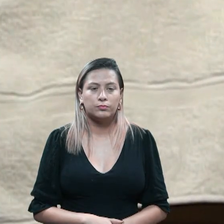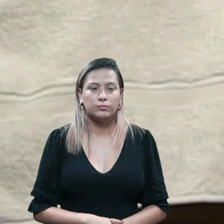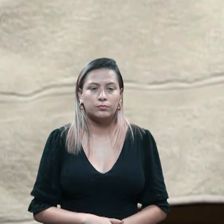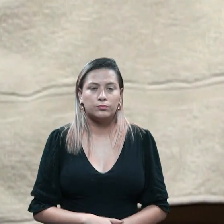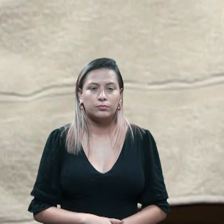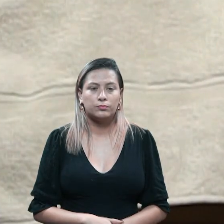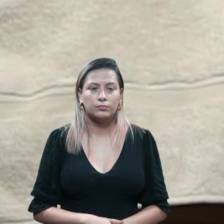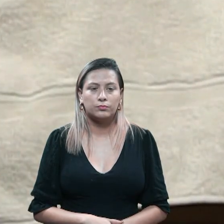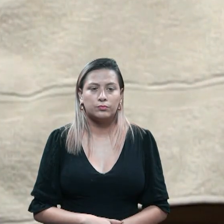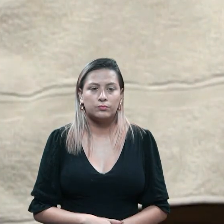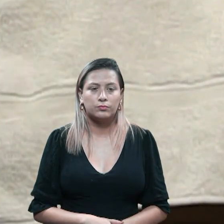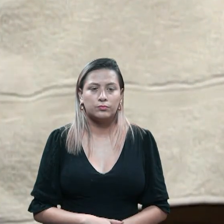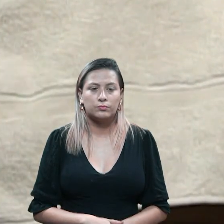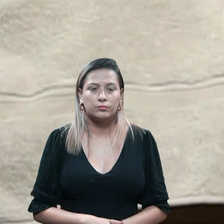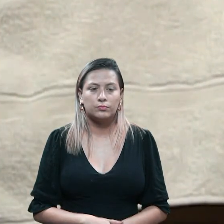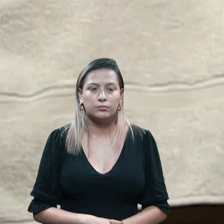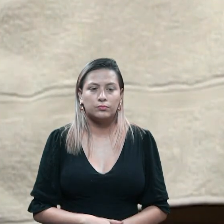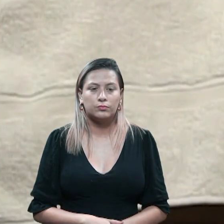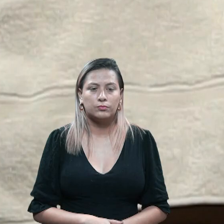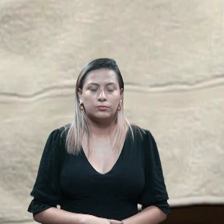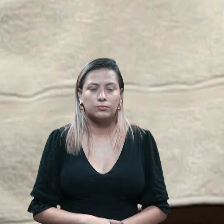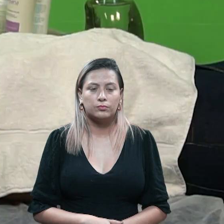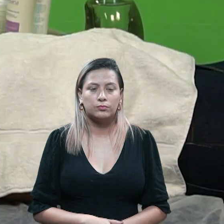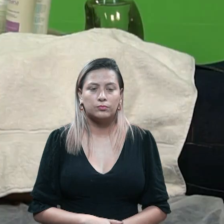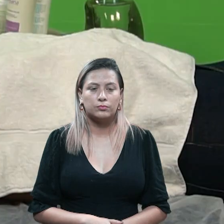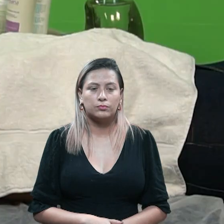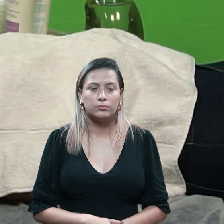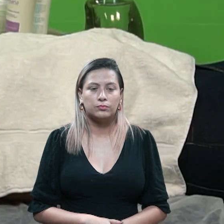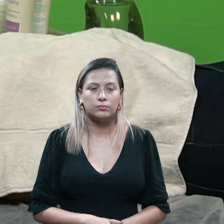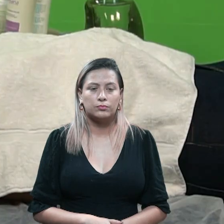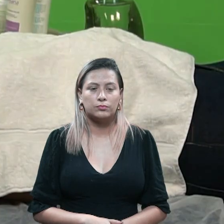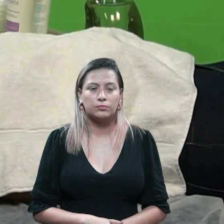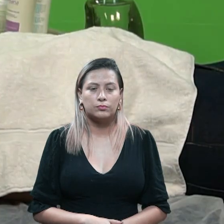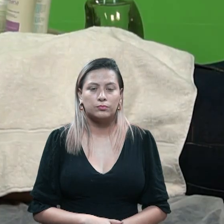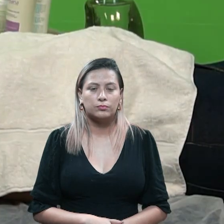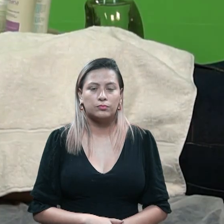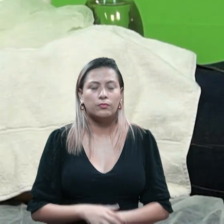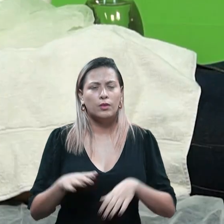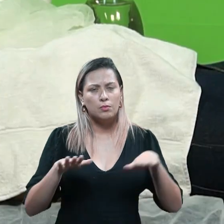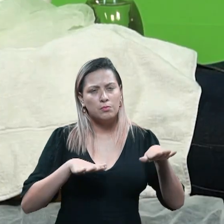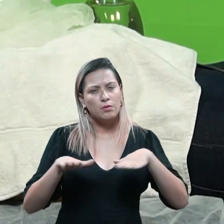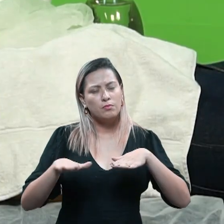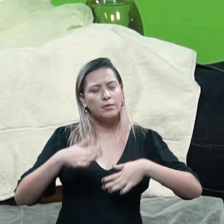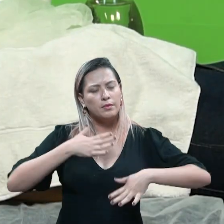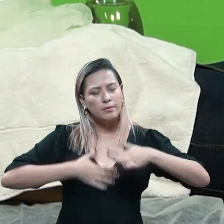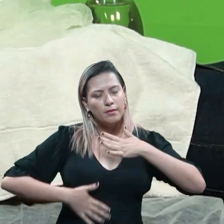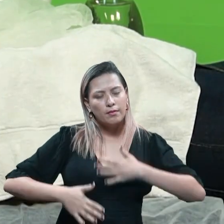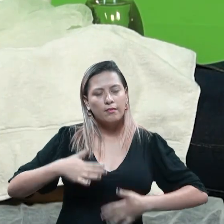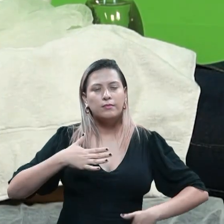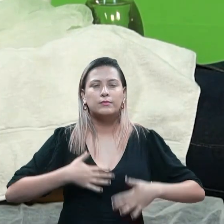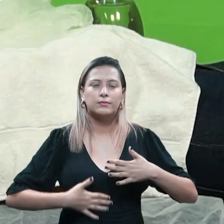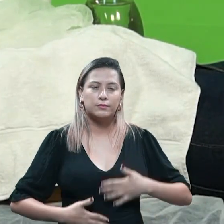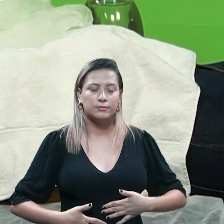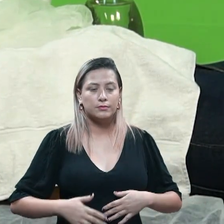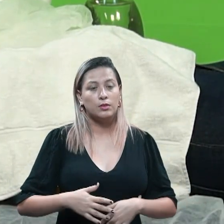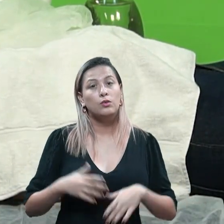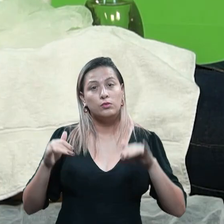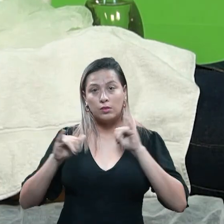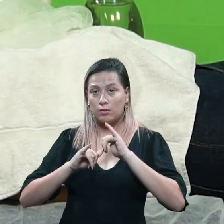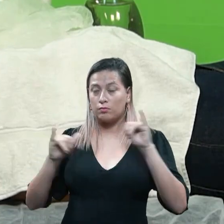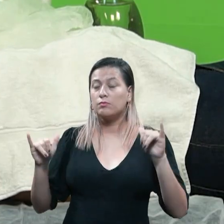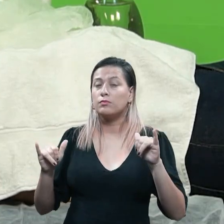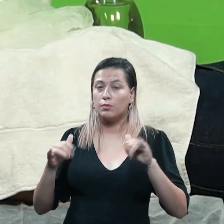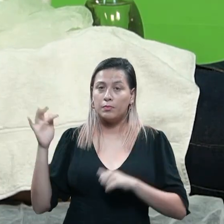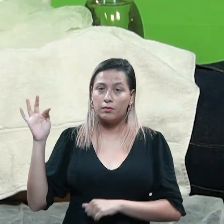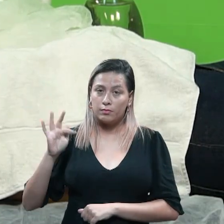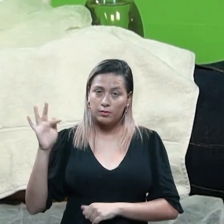dela, então eu vou trabalhar aqui sem a luva, tá? Então, movimentos para relaxar. Eu já disse para ela qual é a